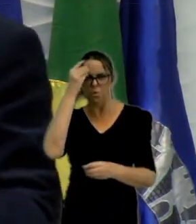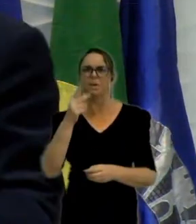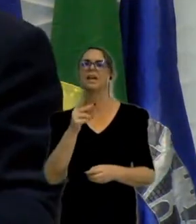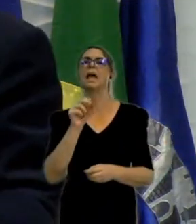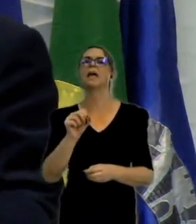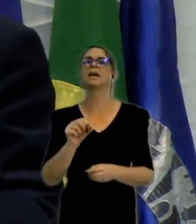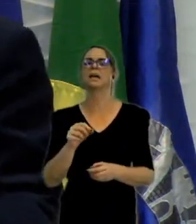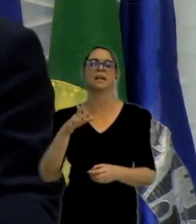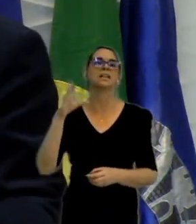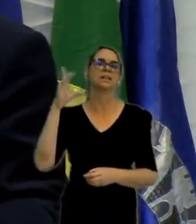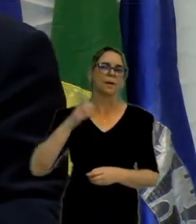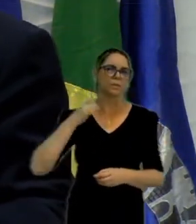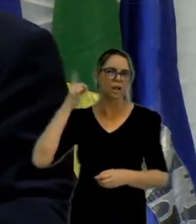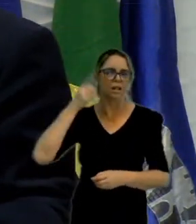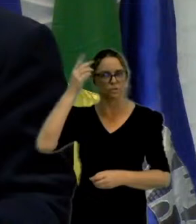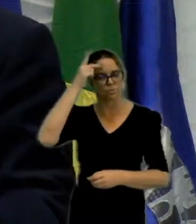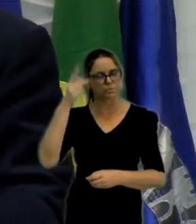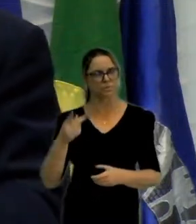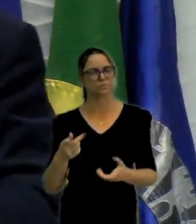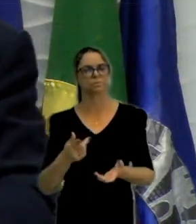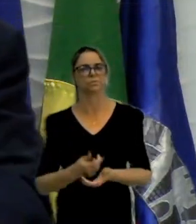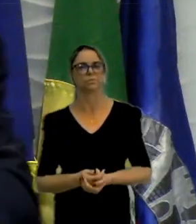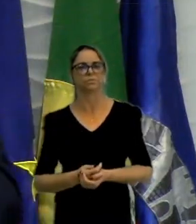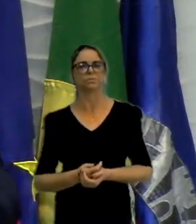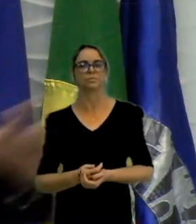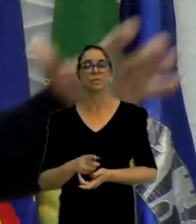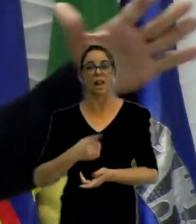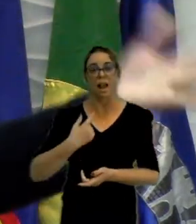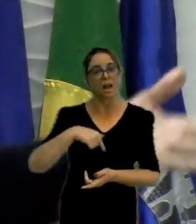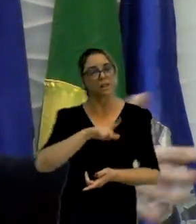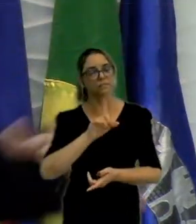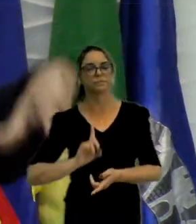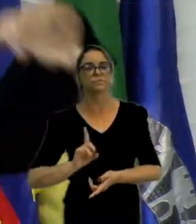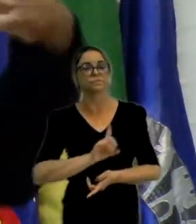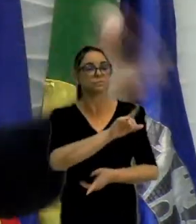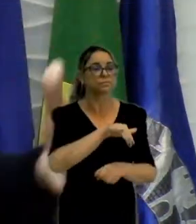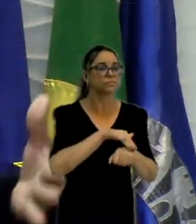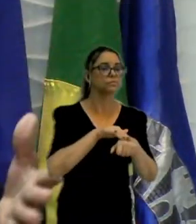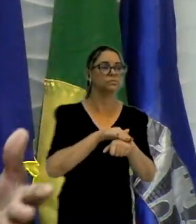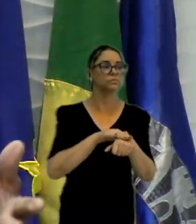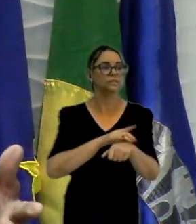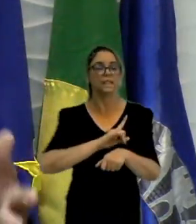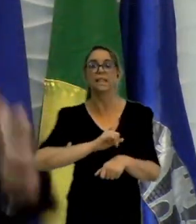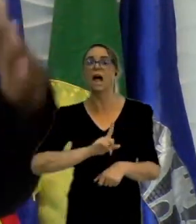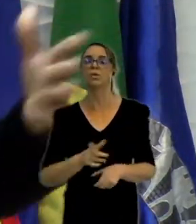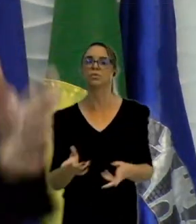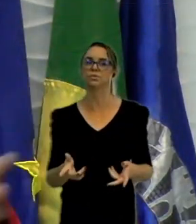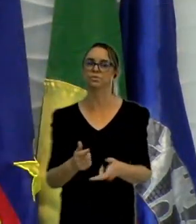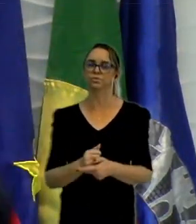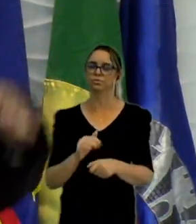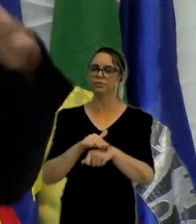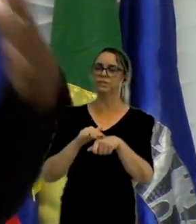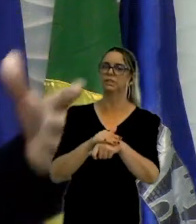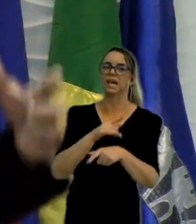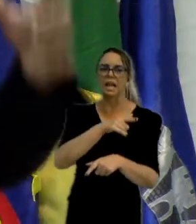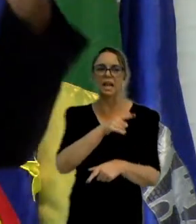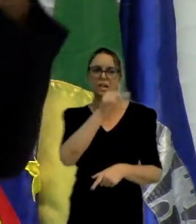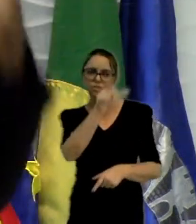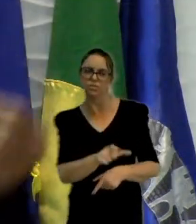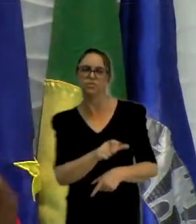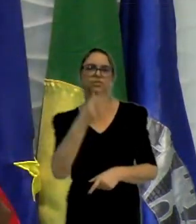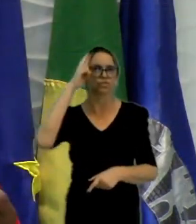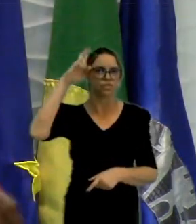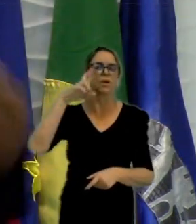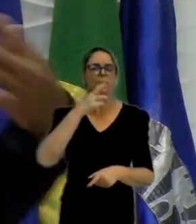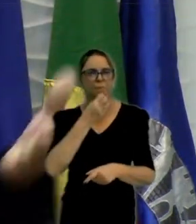deputada. Por quê? Ela ia lá dizer, não, não mude não, porque esse gerente aqui está representando nós